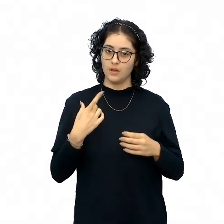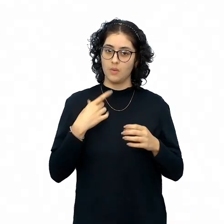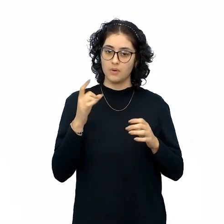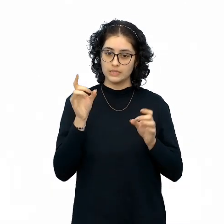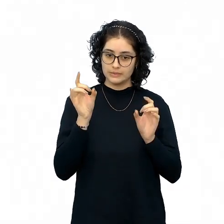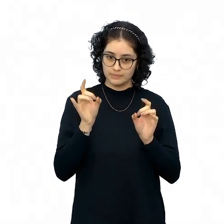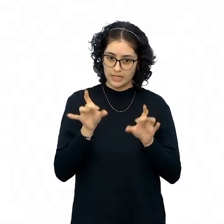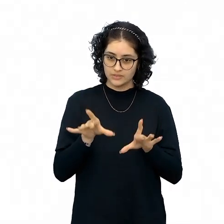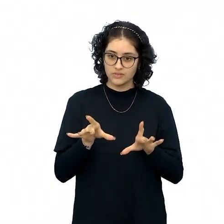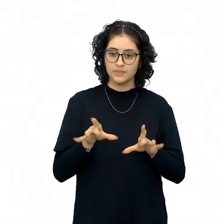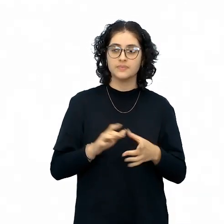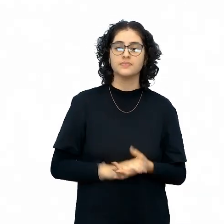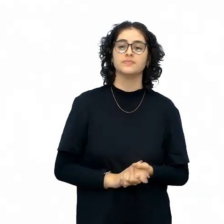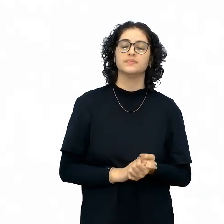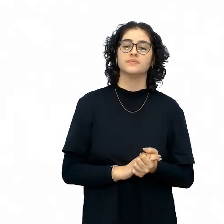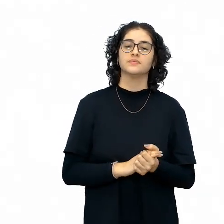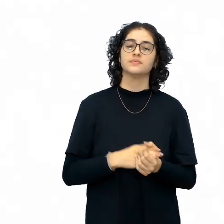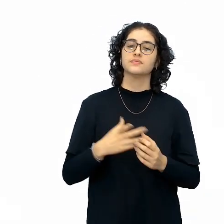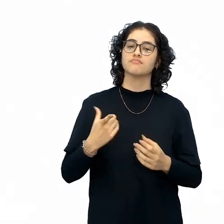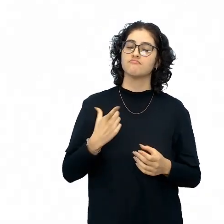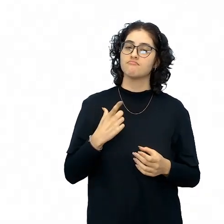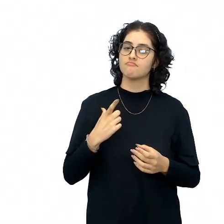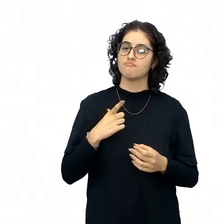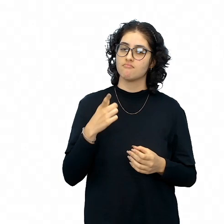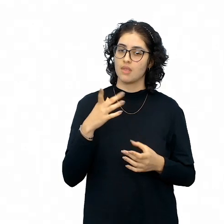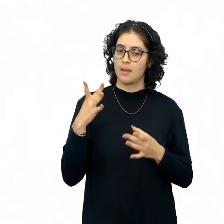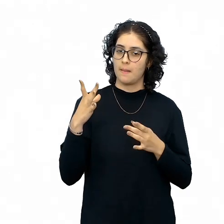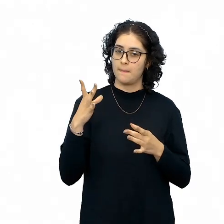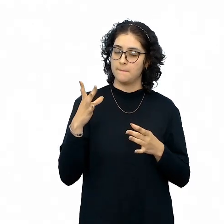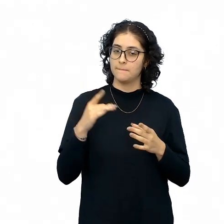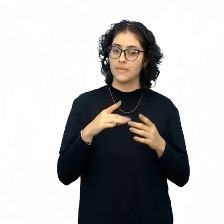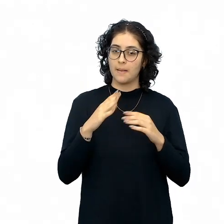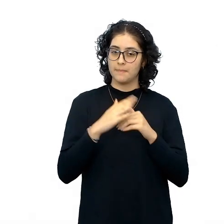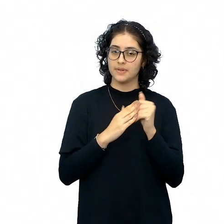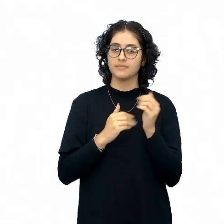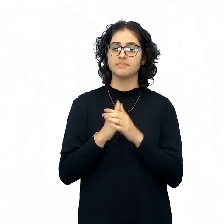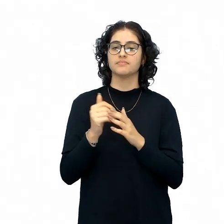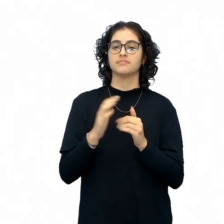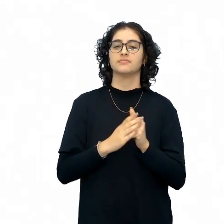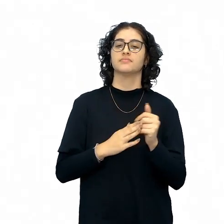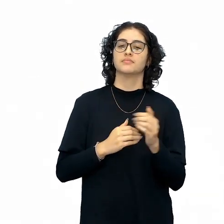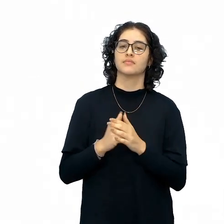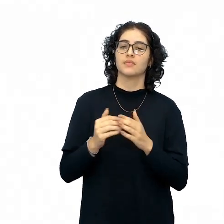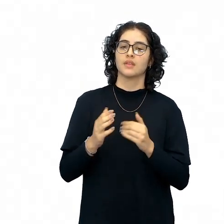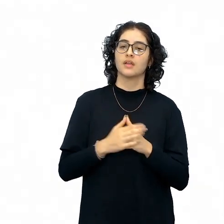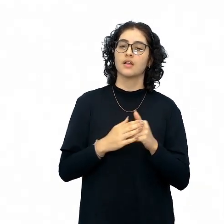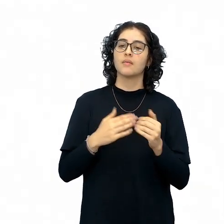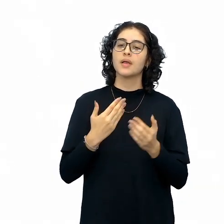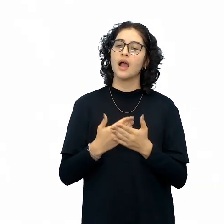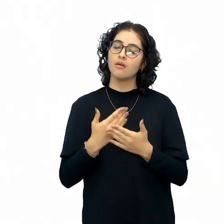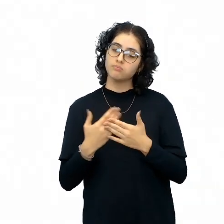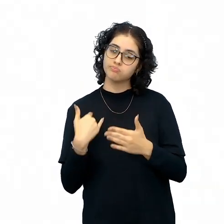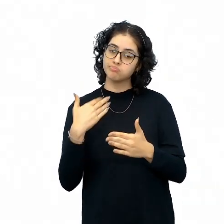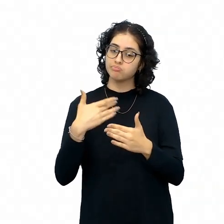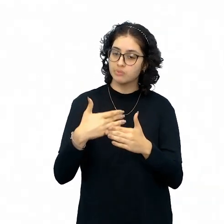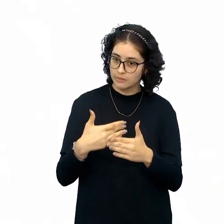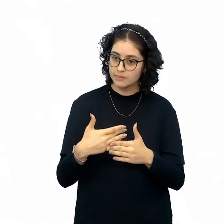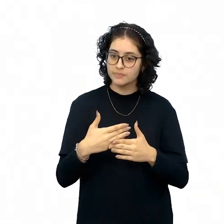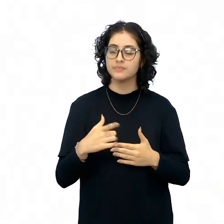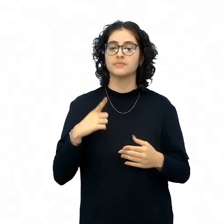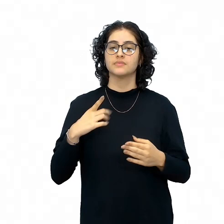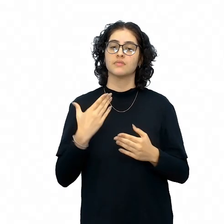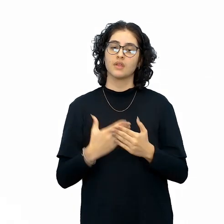da sequência 1, nós temos aqui, retomamos a habilidade e temos as proposições das aulas. Aqui nós temos algumas